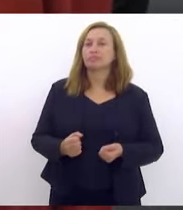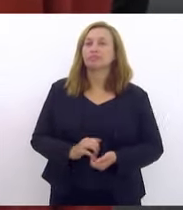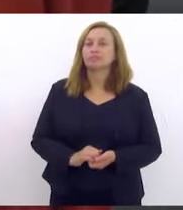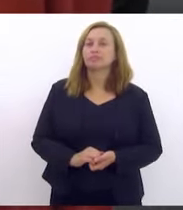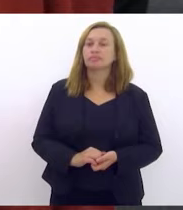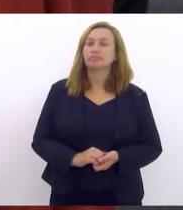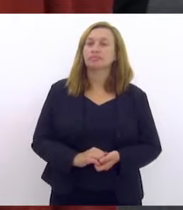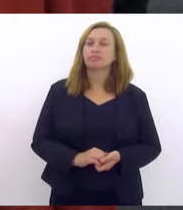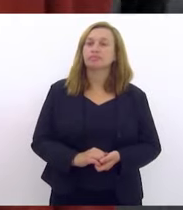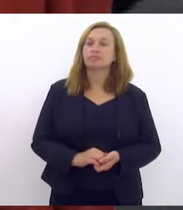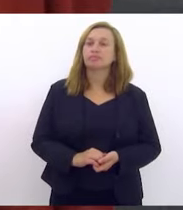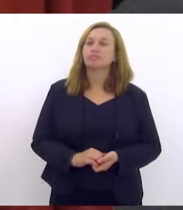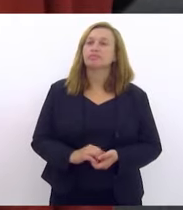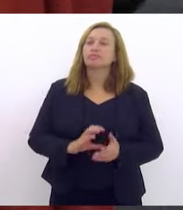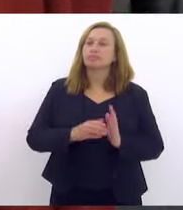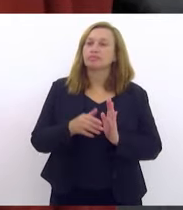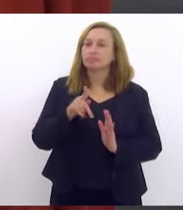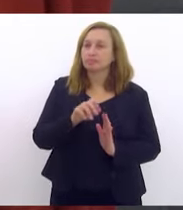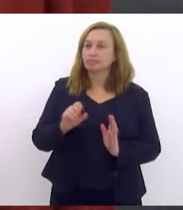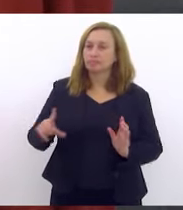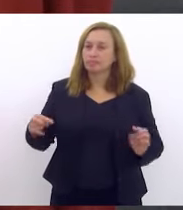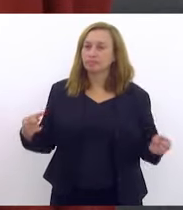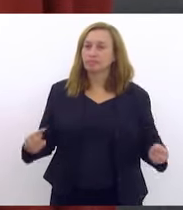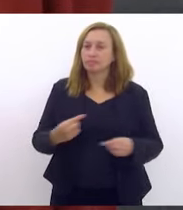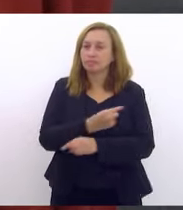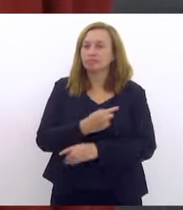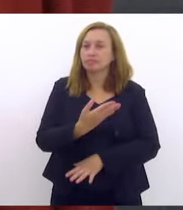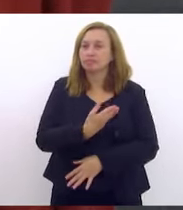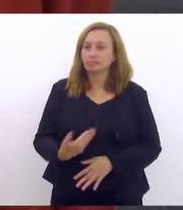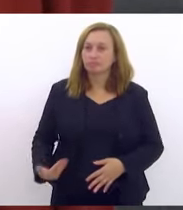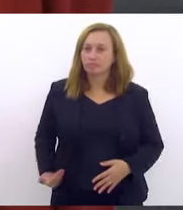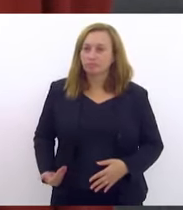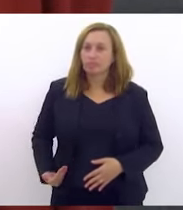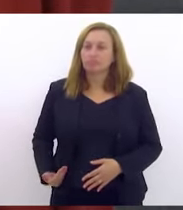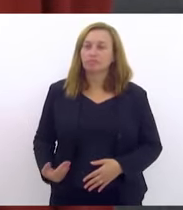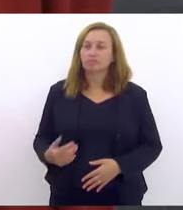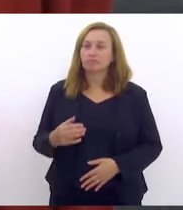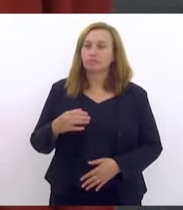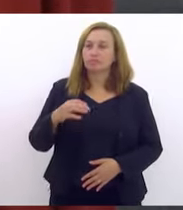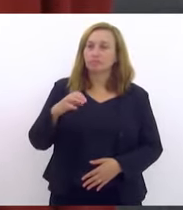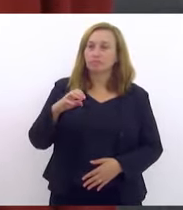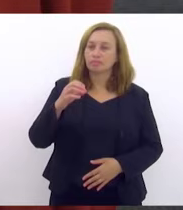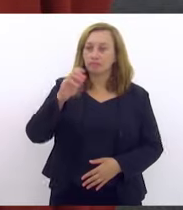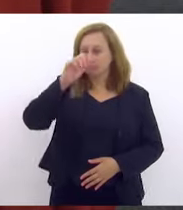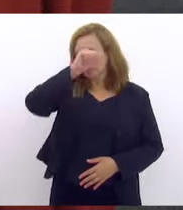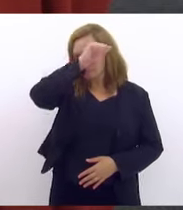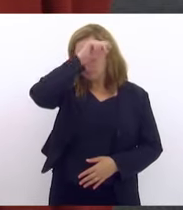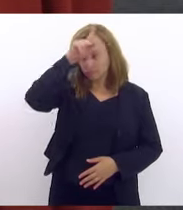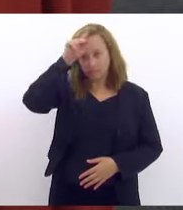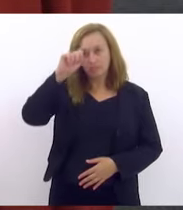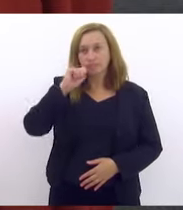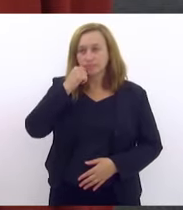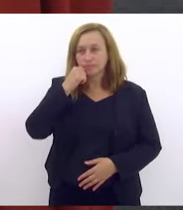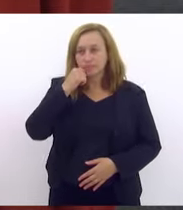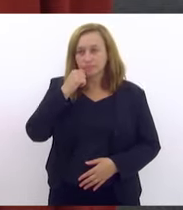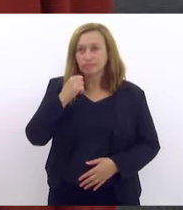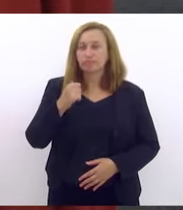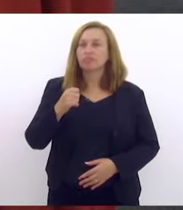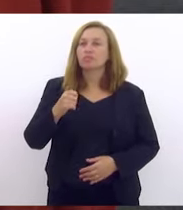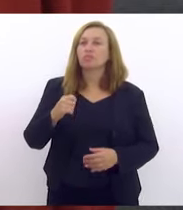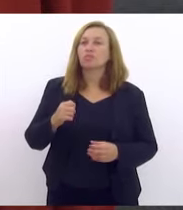A bancada do PSOL faz oposição ao governo de Eduardo Paes. A bancada do PSOL quer que o prefeito, no ano que